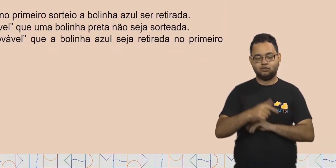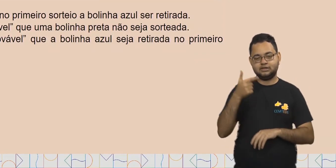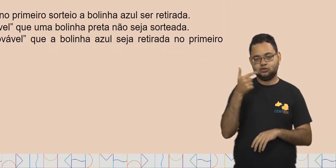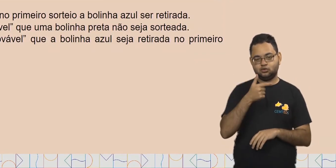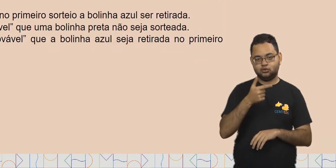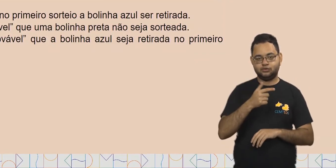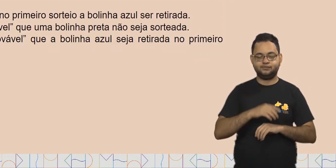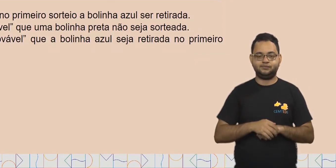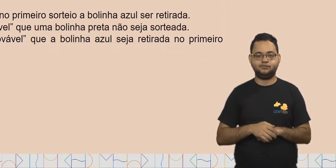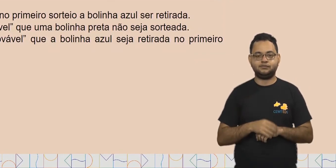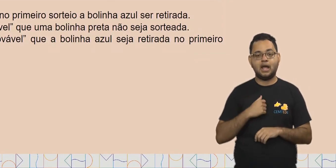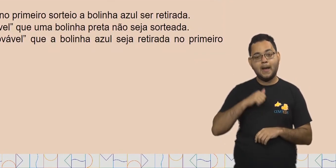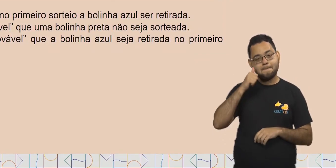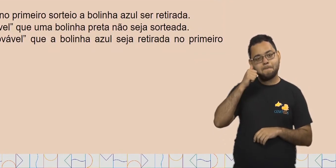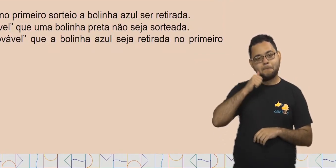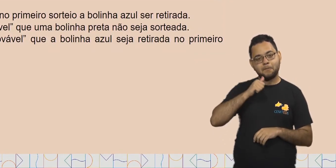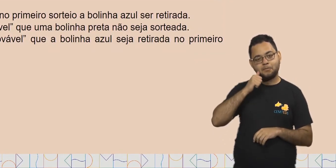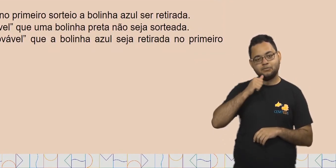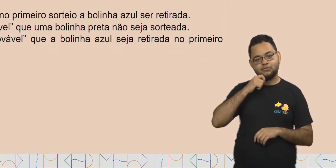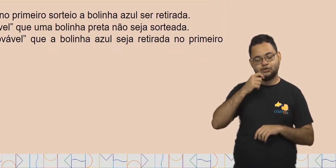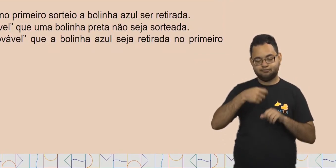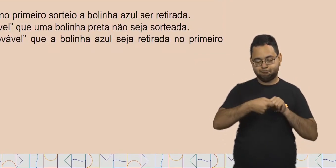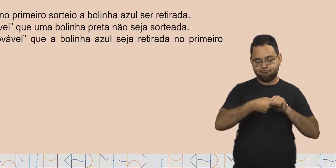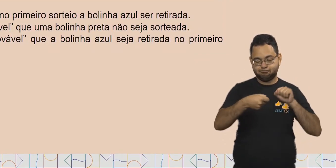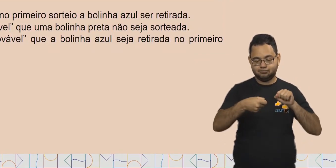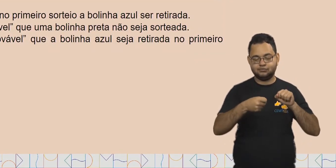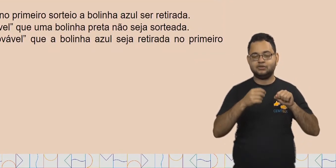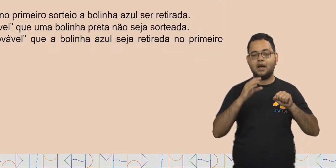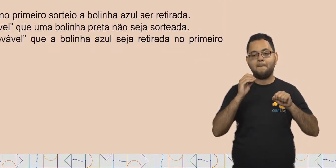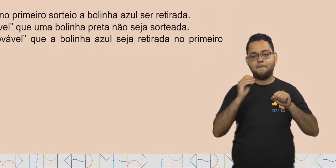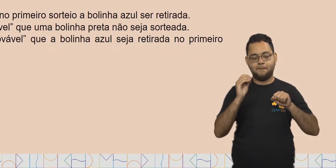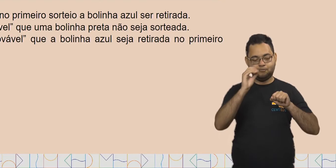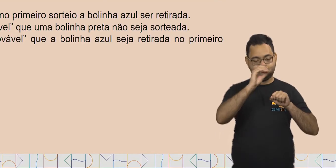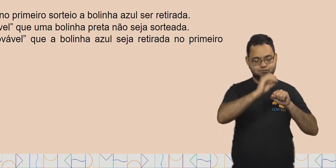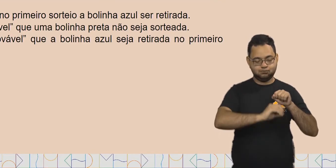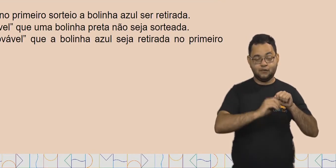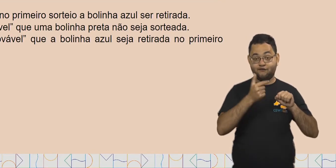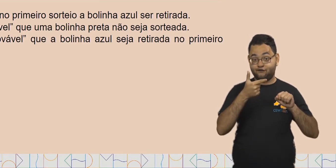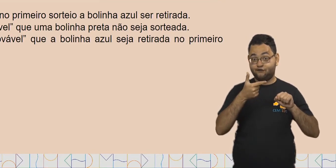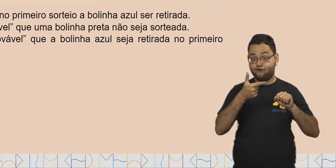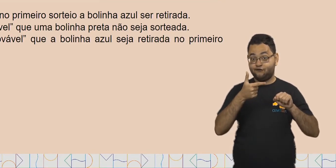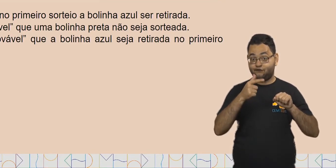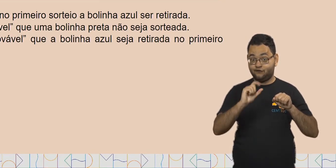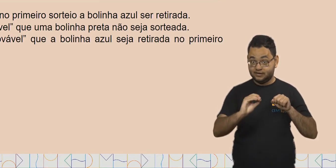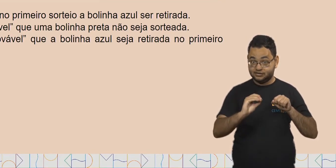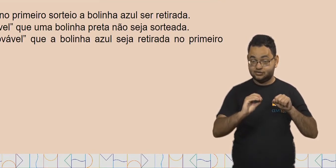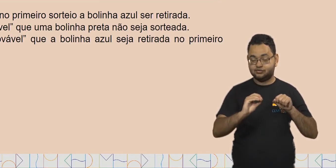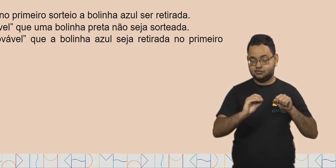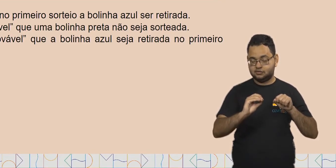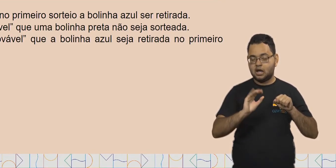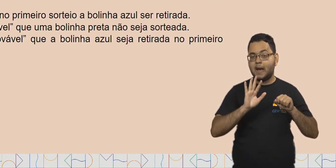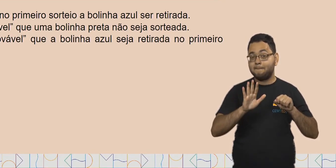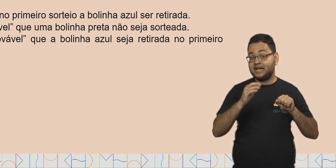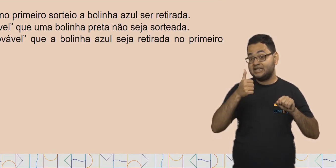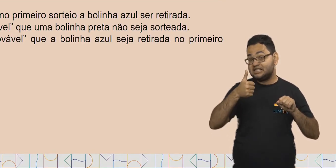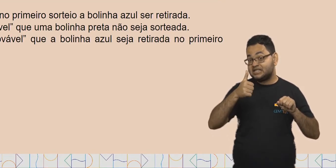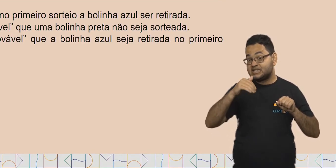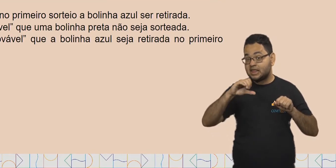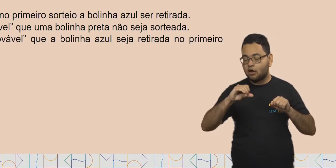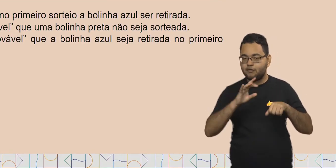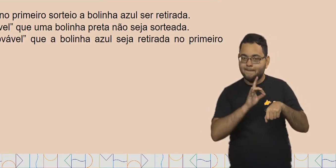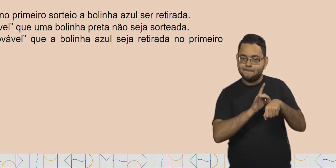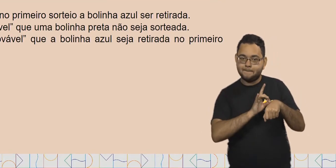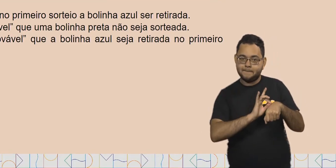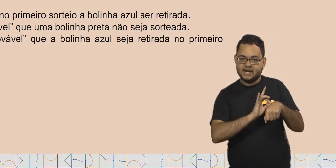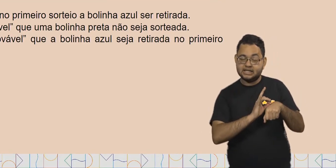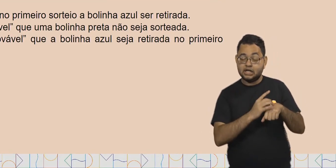Tainá colocou em uma sacola 20 bolinhas sendo que 19 dessas bolinhas